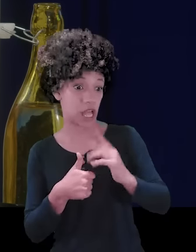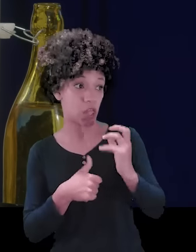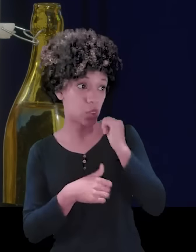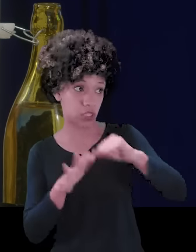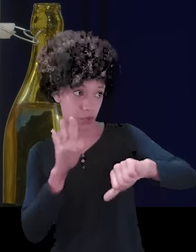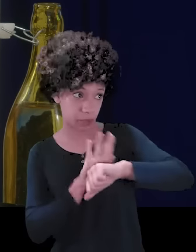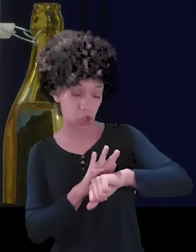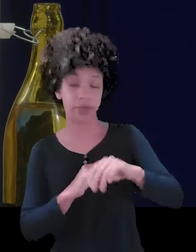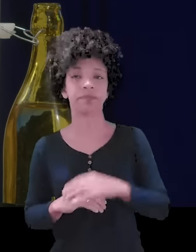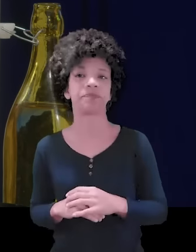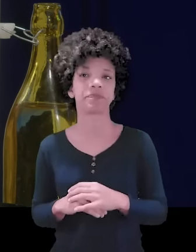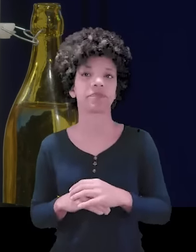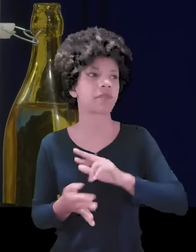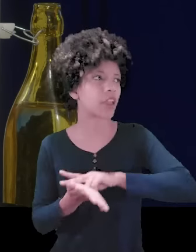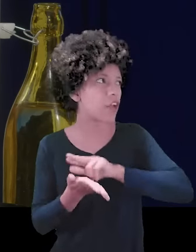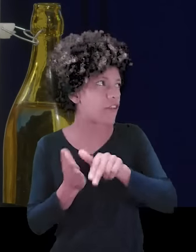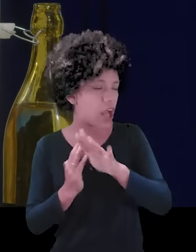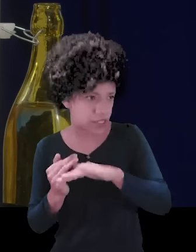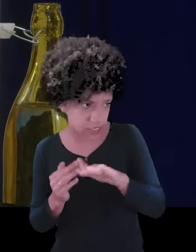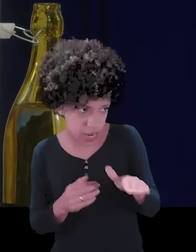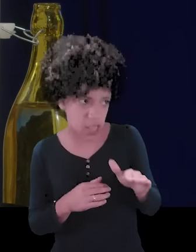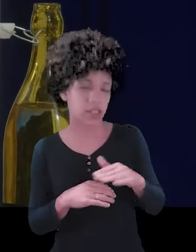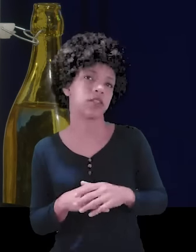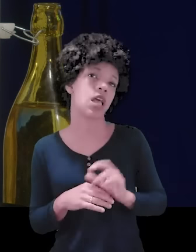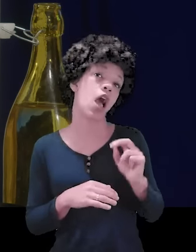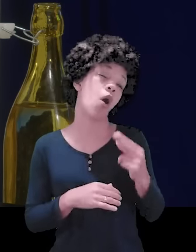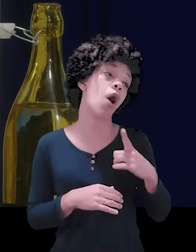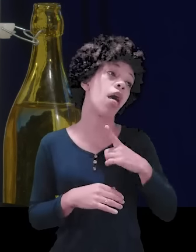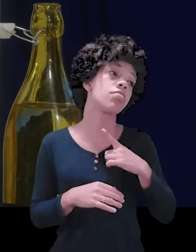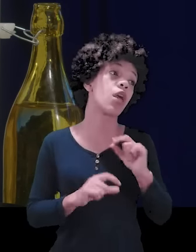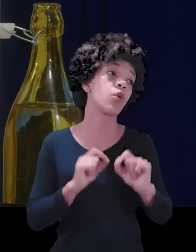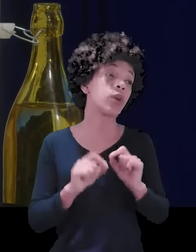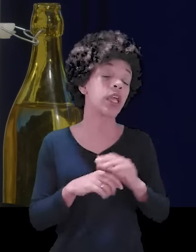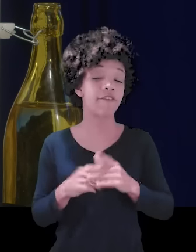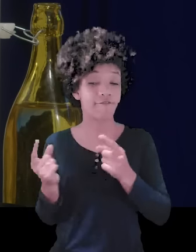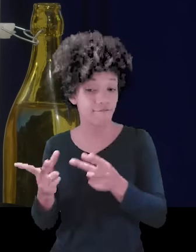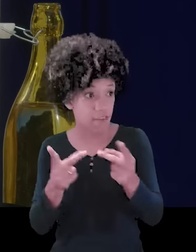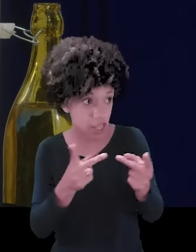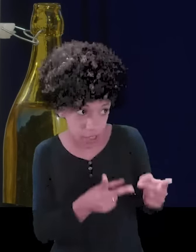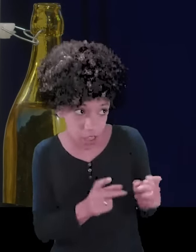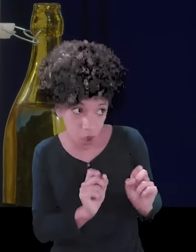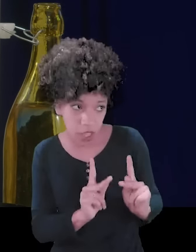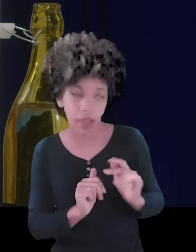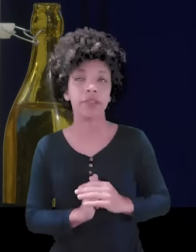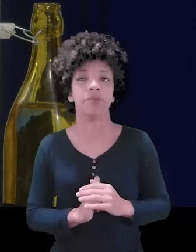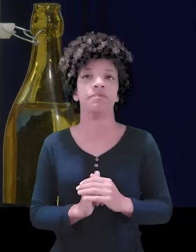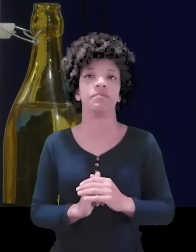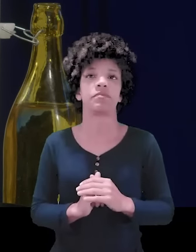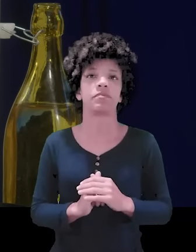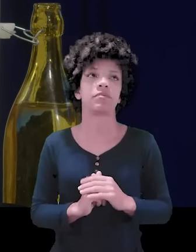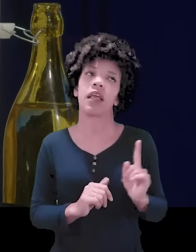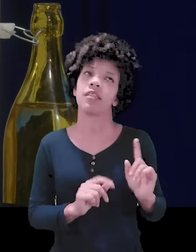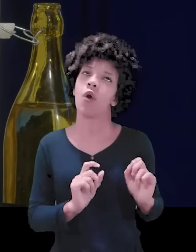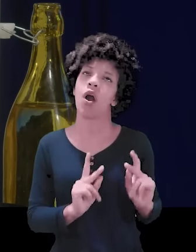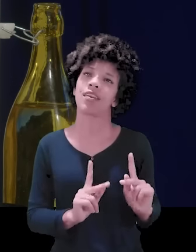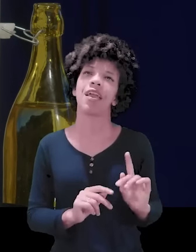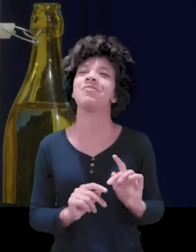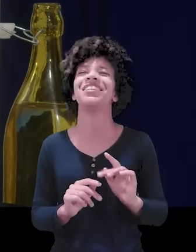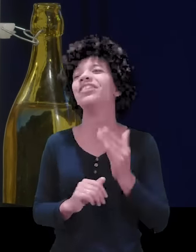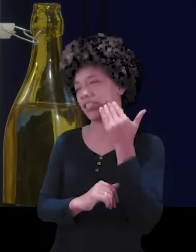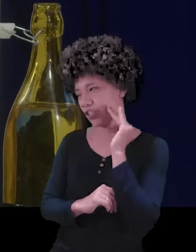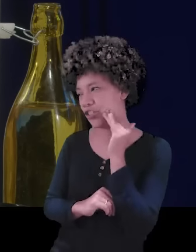ilegal muitas crianças ou terça questão de você vender Ok mas não ok né